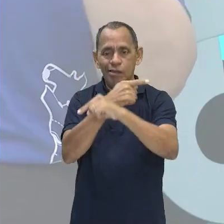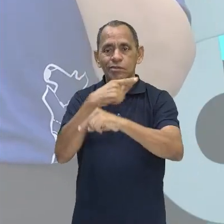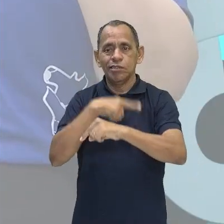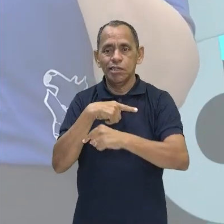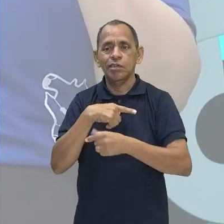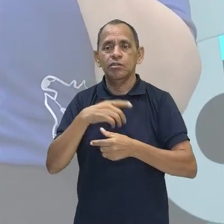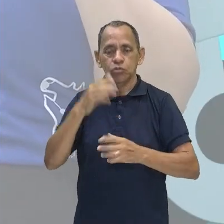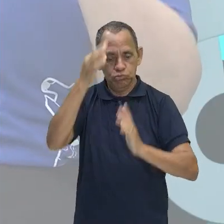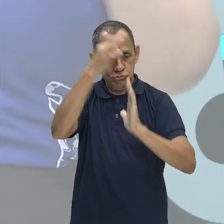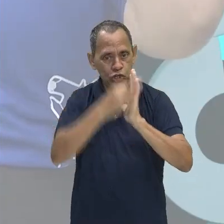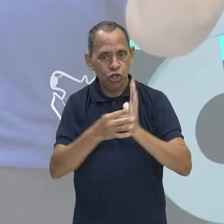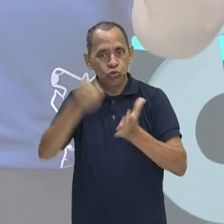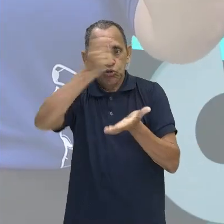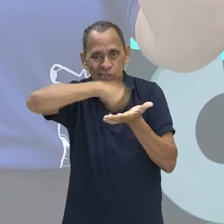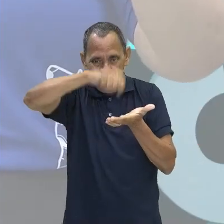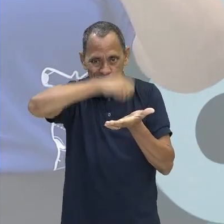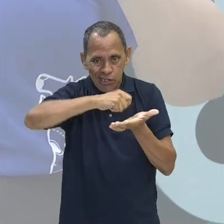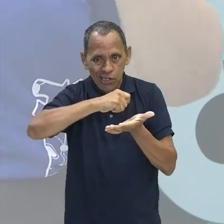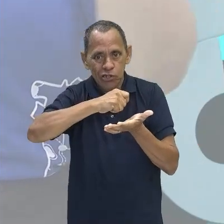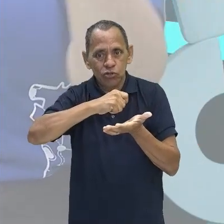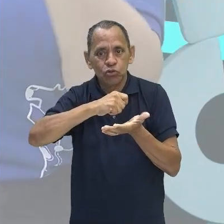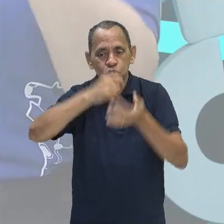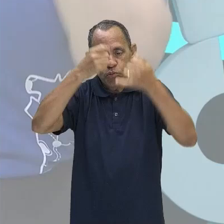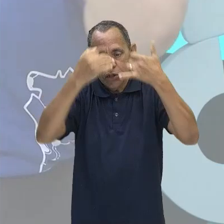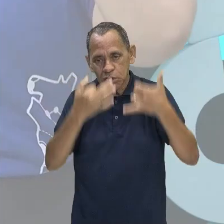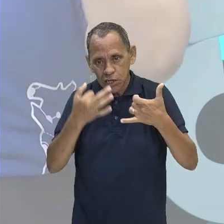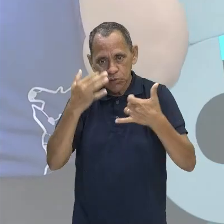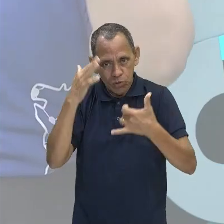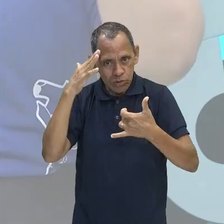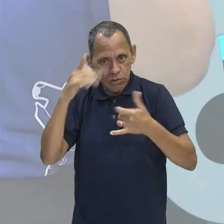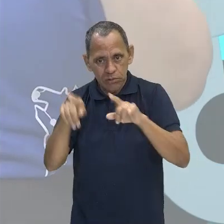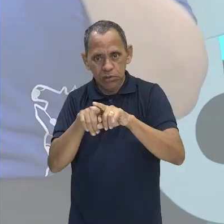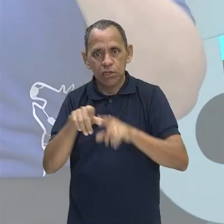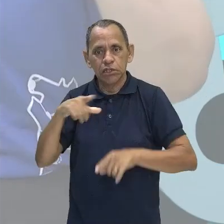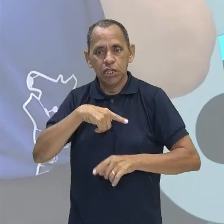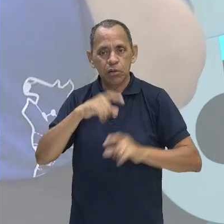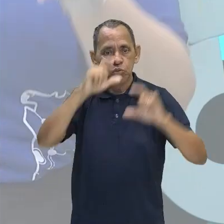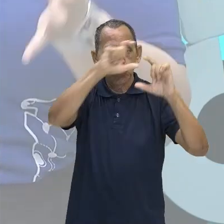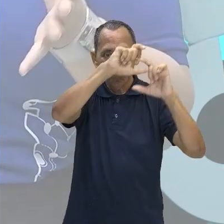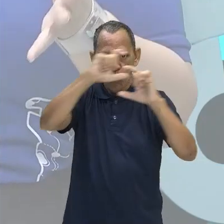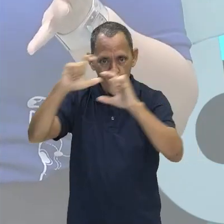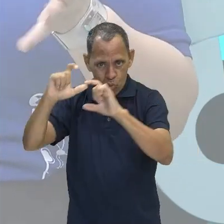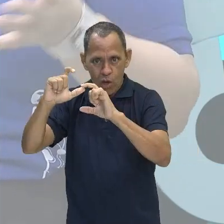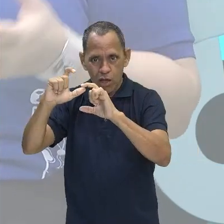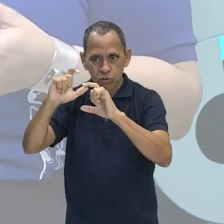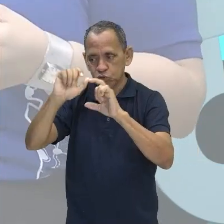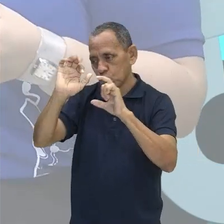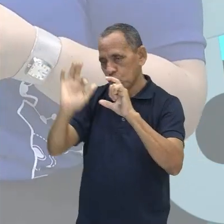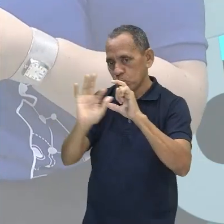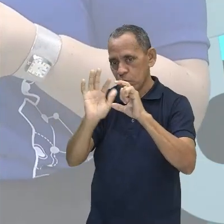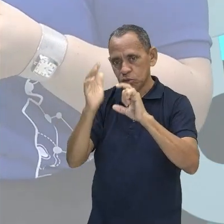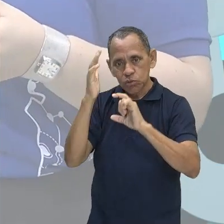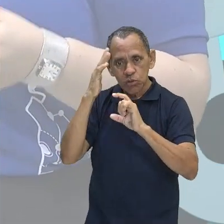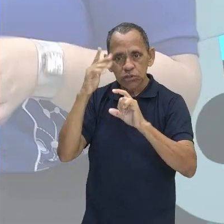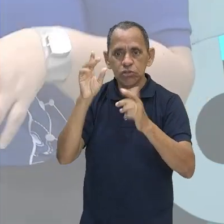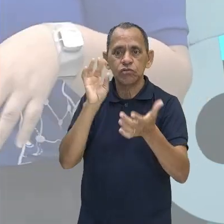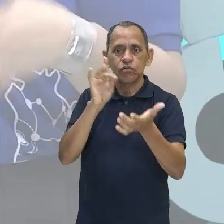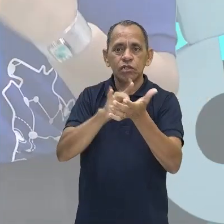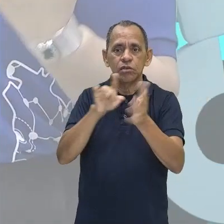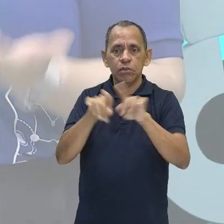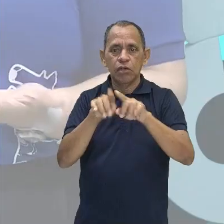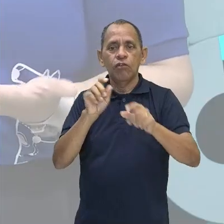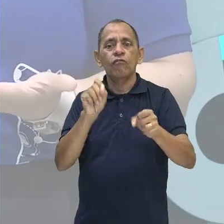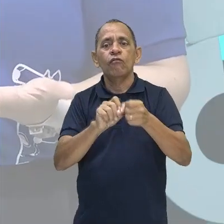escrito contando o que aconteceu, temos um quadro com o desenho, a imagem do que aconteceu. Então, isso faz com que